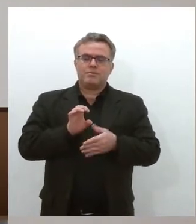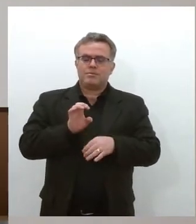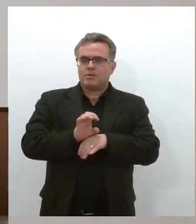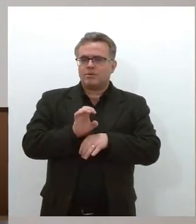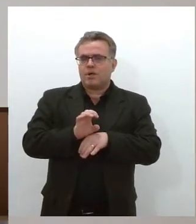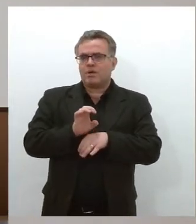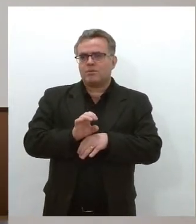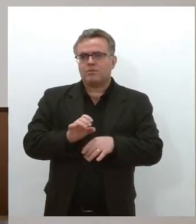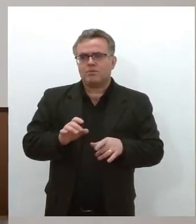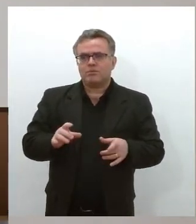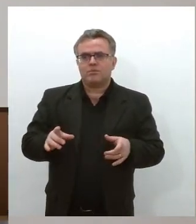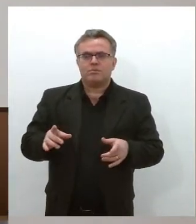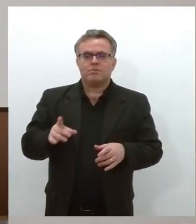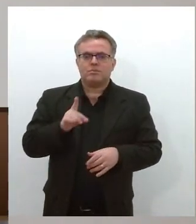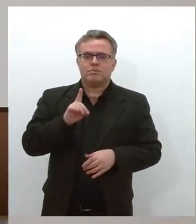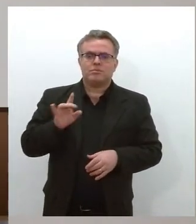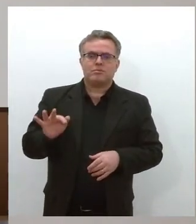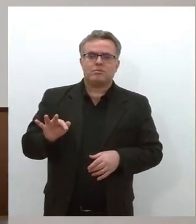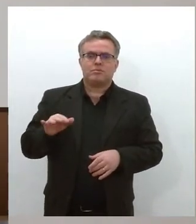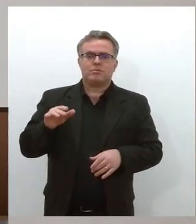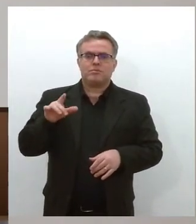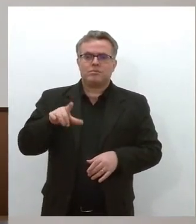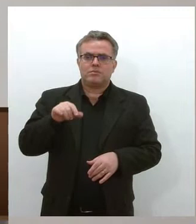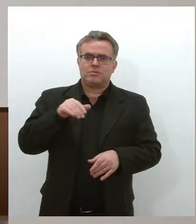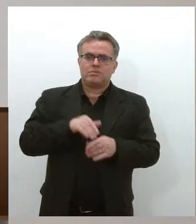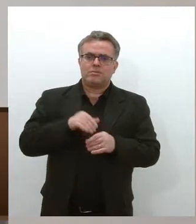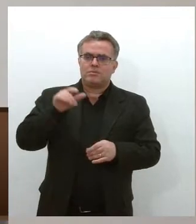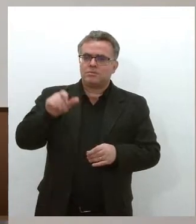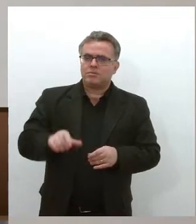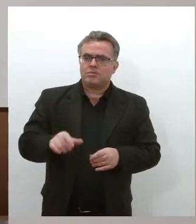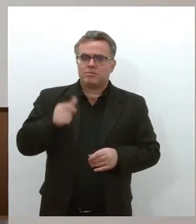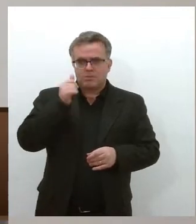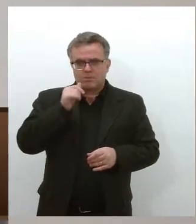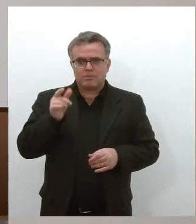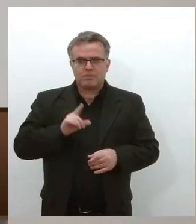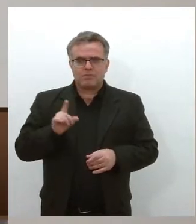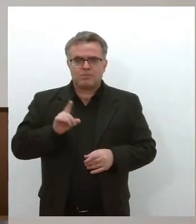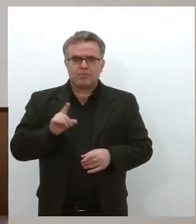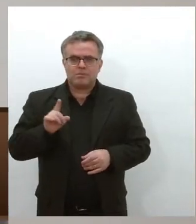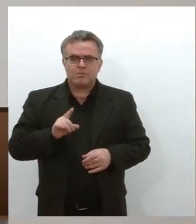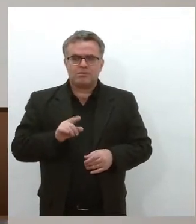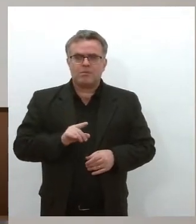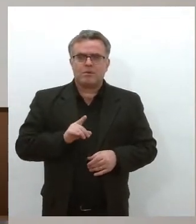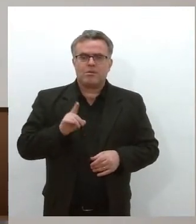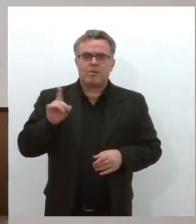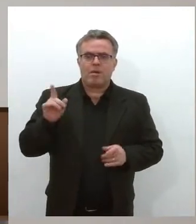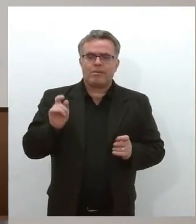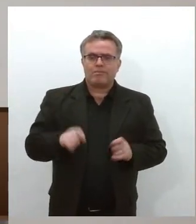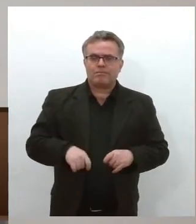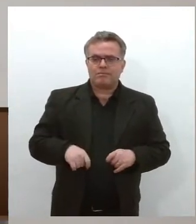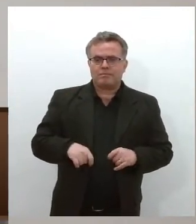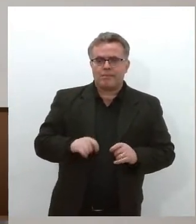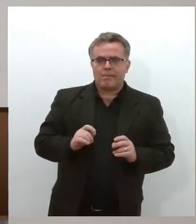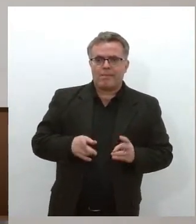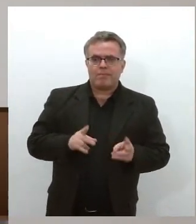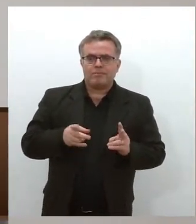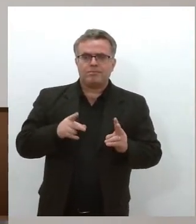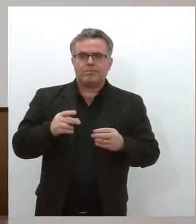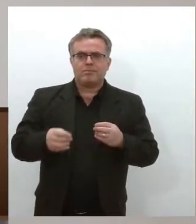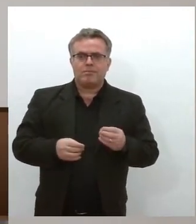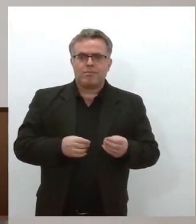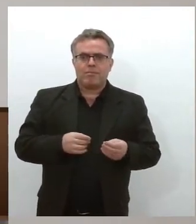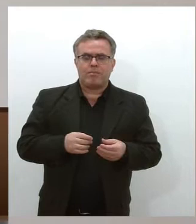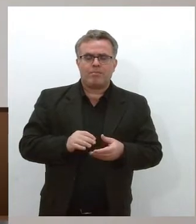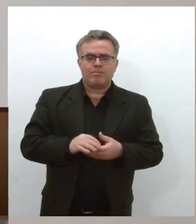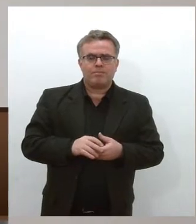elegeram nenhuma mulher. Nós temos a redução do número de mulheres no Senado Federal. Assim, ao tempo que a gente cresce